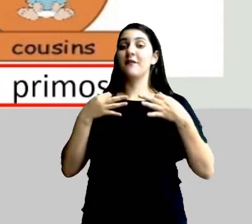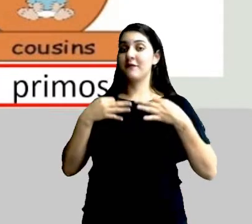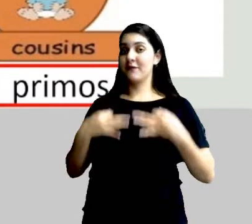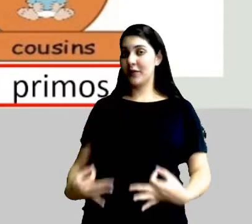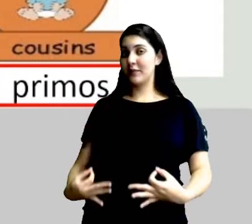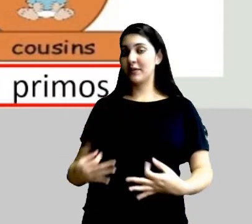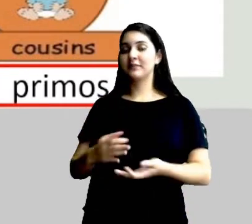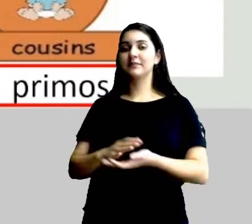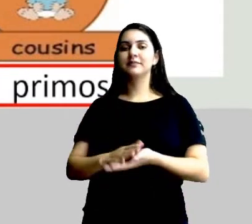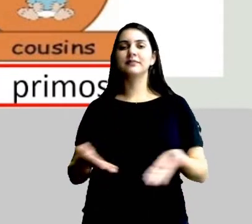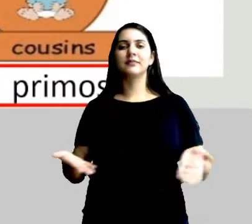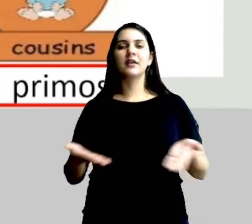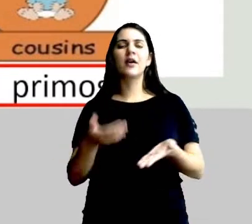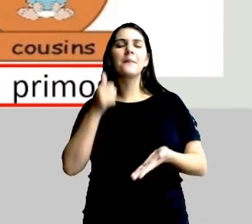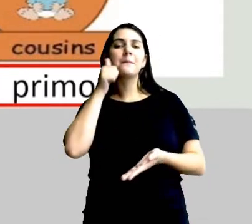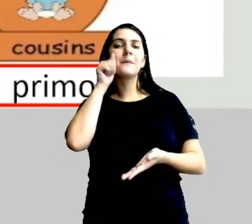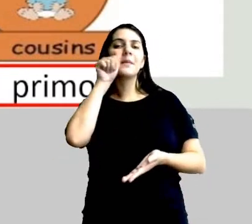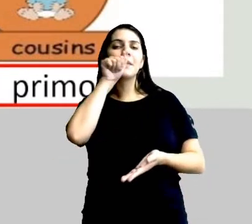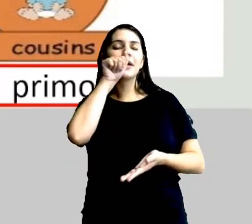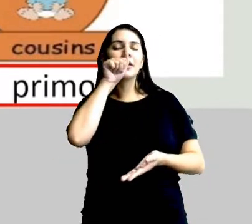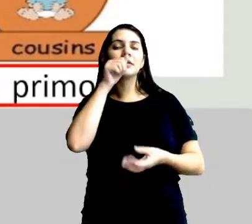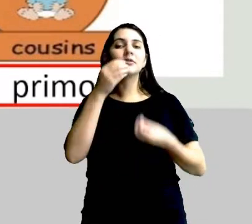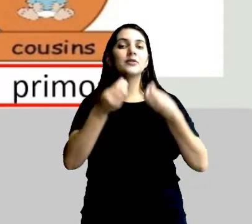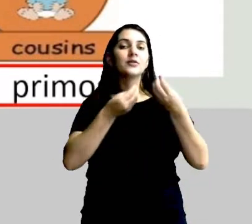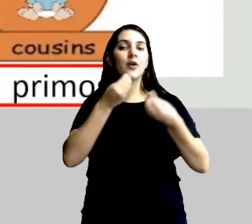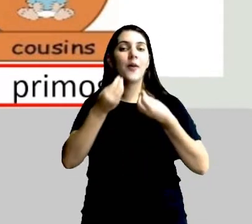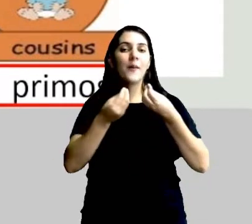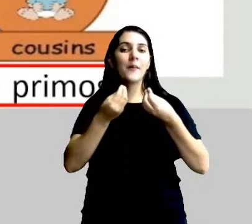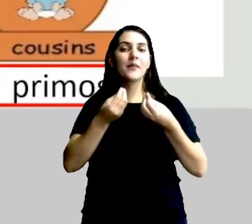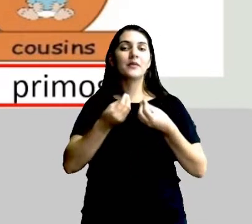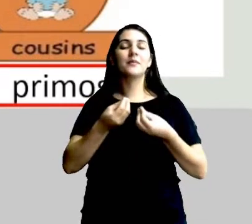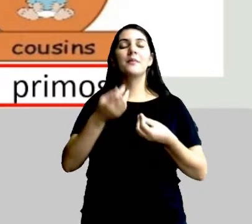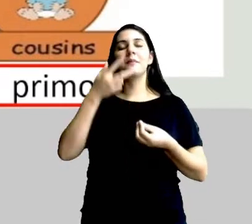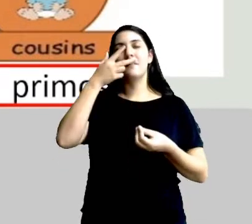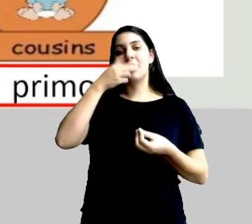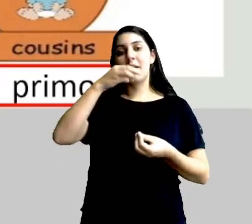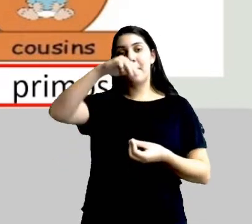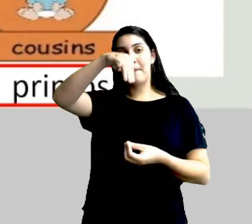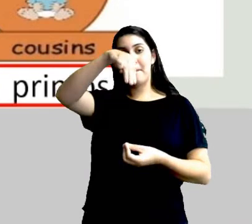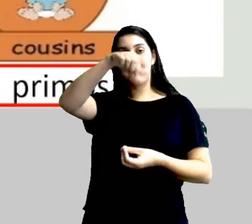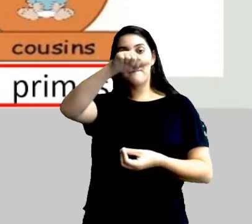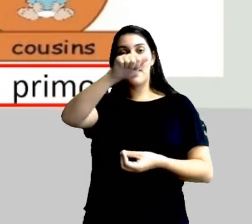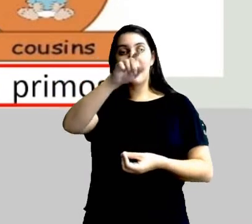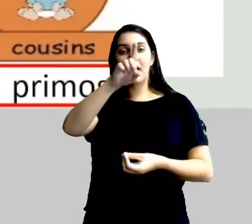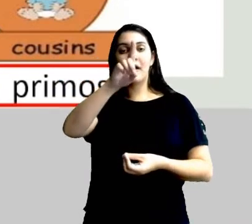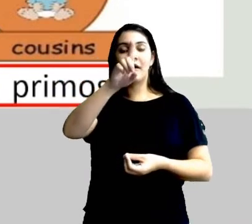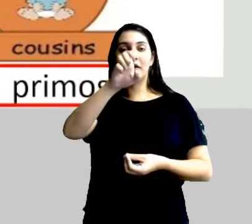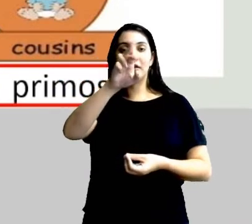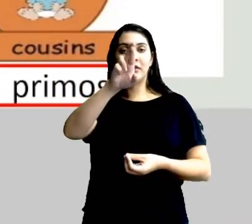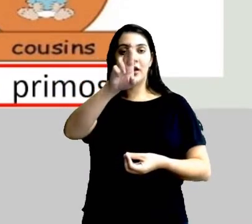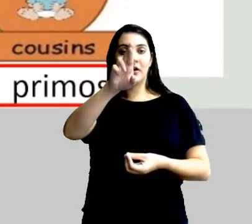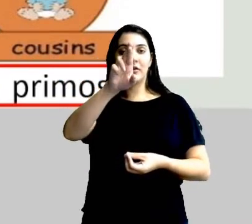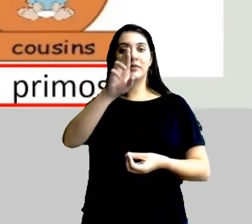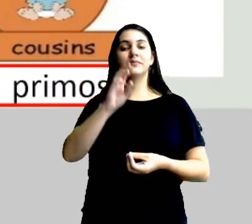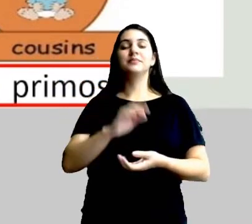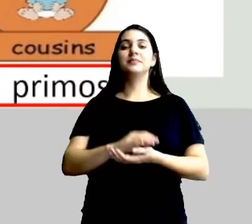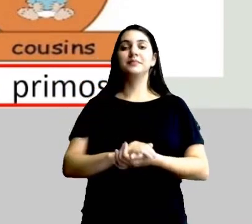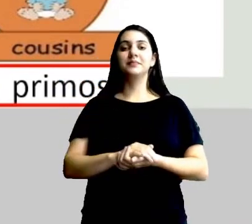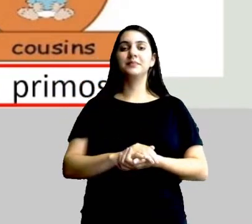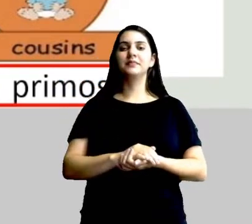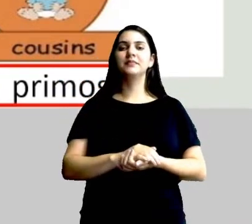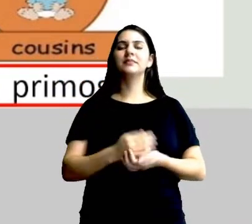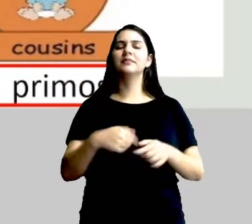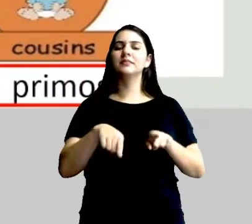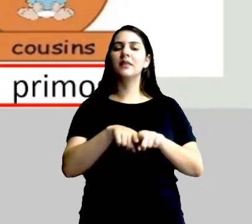tela de vocês. Agora, e a mamãe? Mamãe segue o mesmo raciocínio, mother. Então, mamãe,